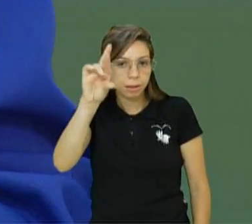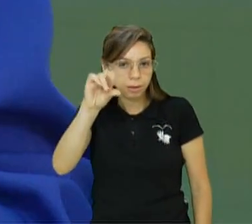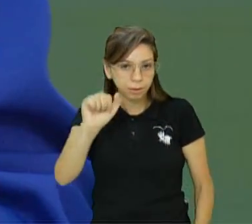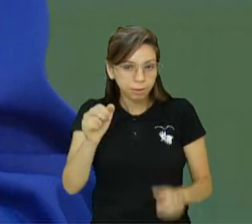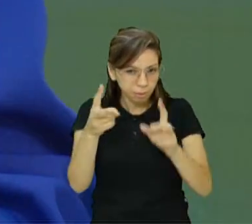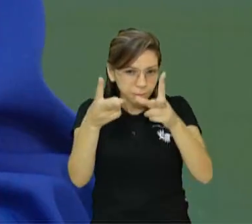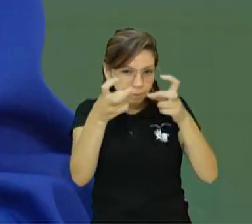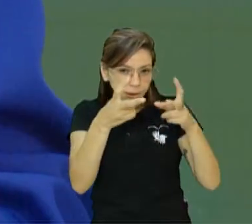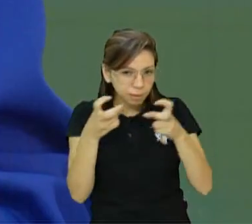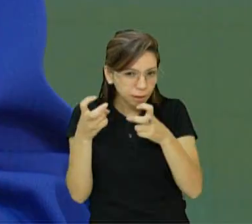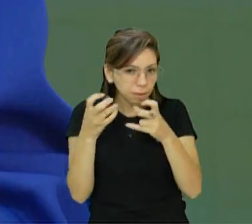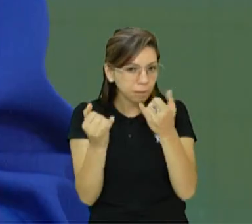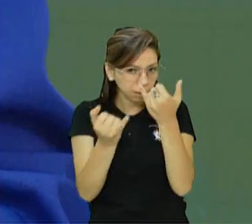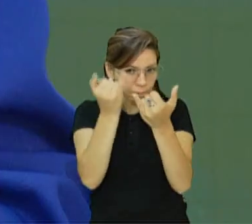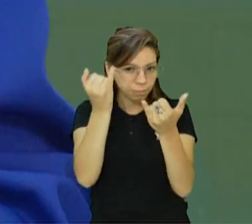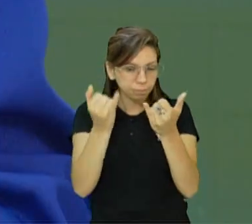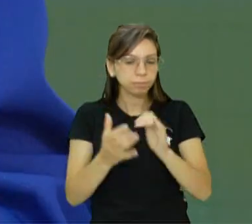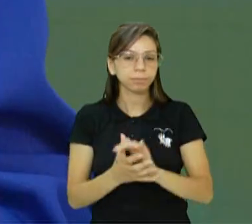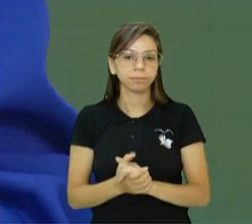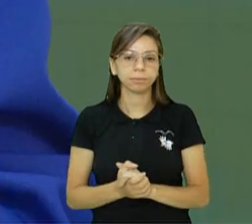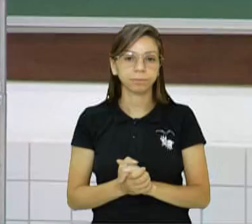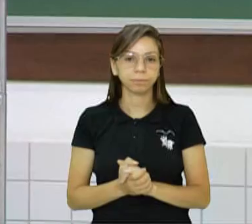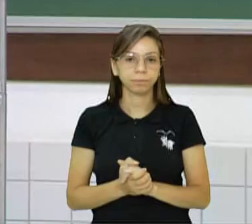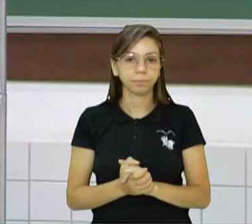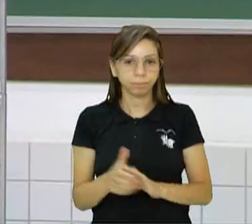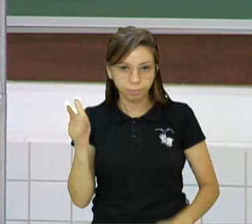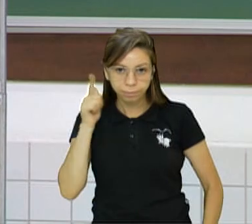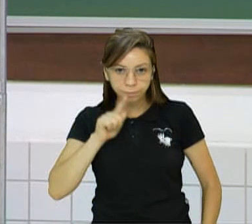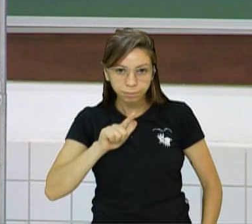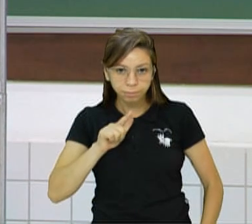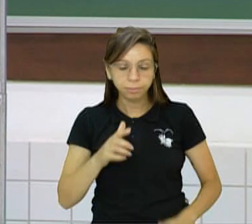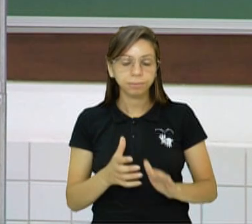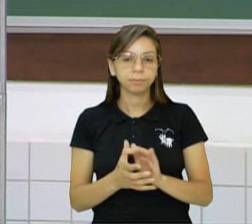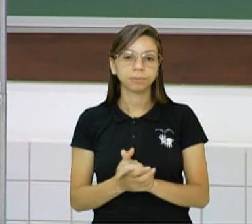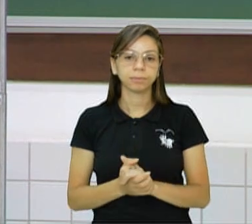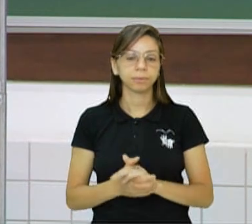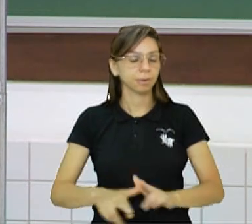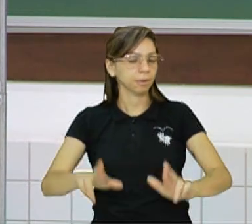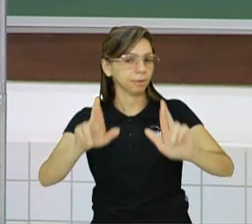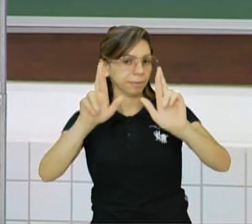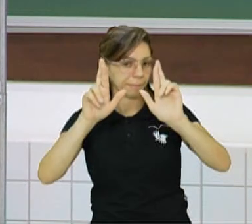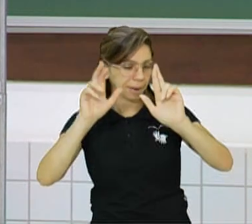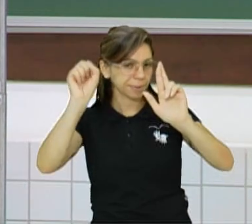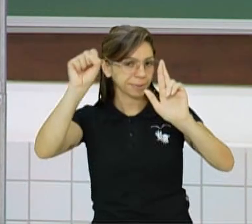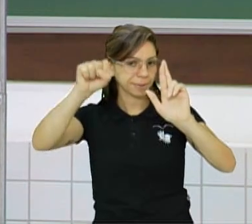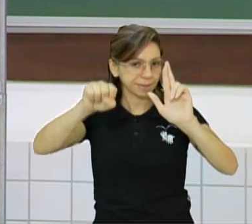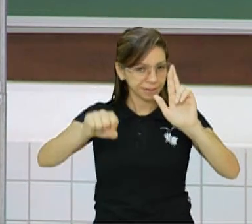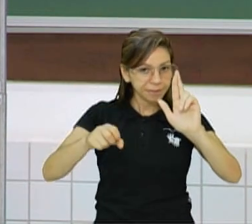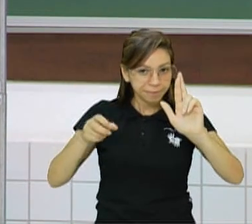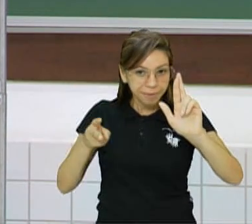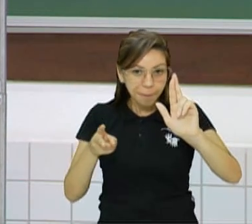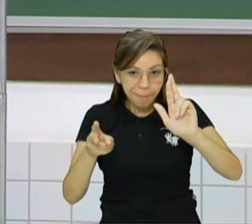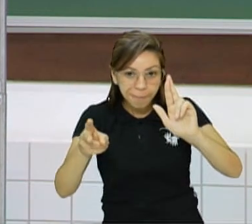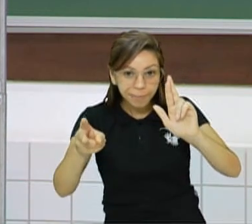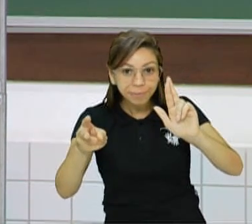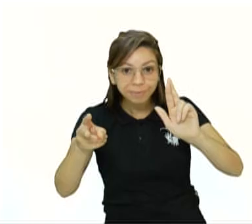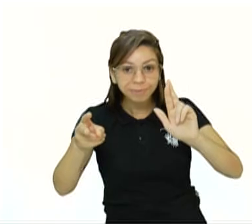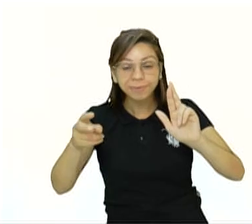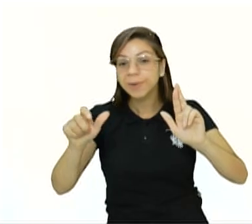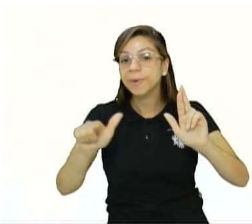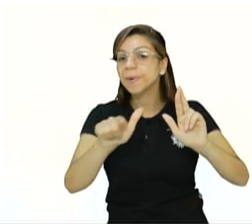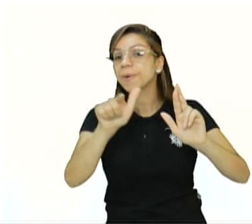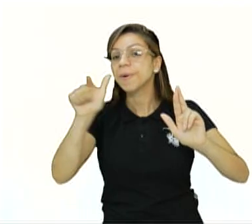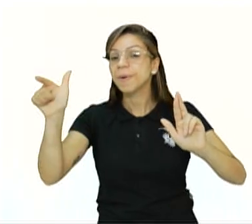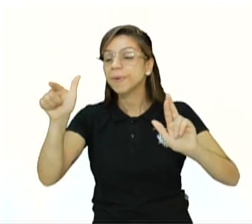Montou igual? Conseguiu? Espero que sim. Vamos continuar então montando